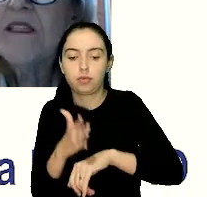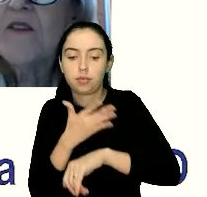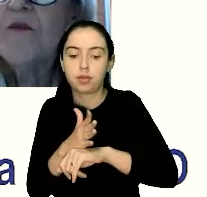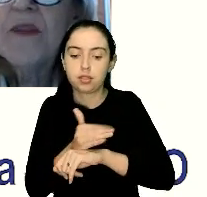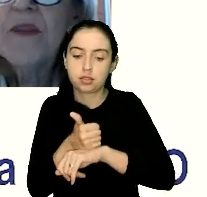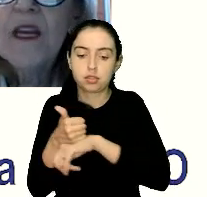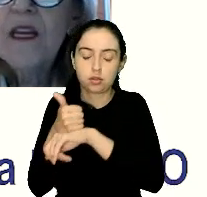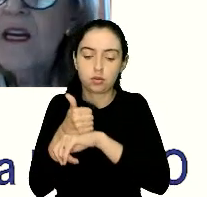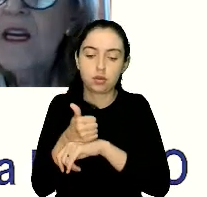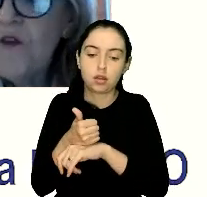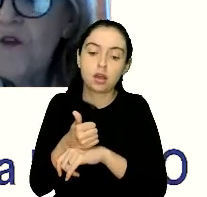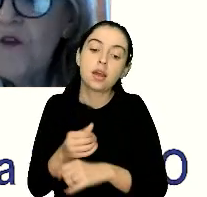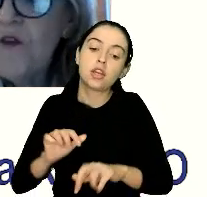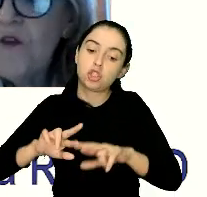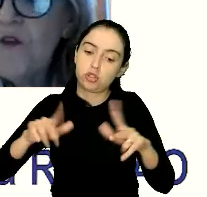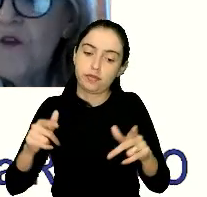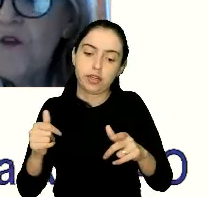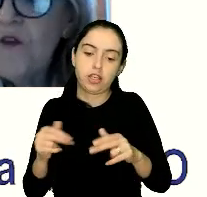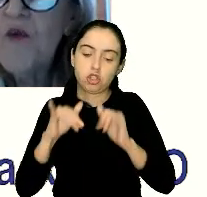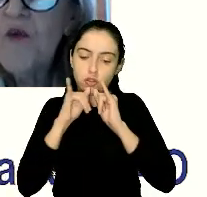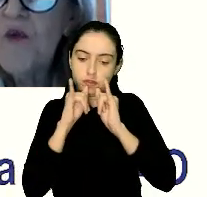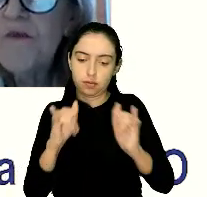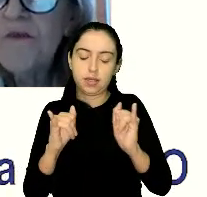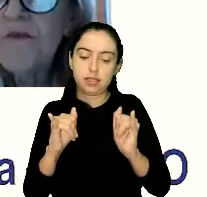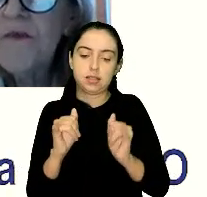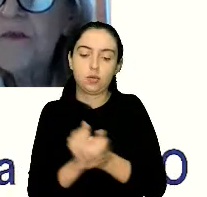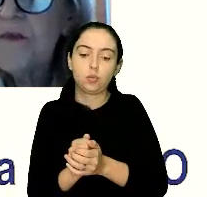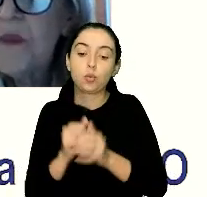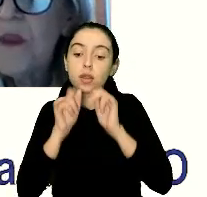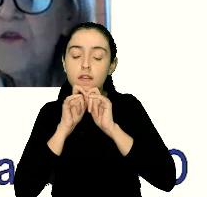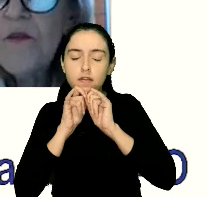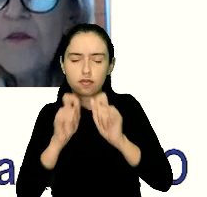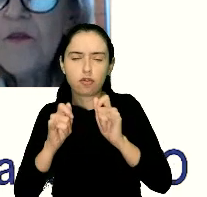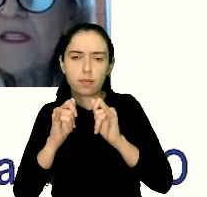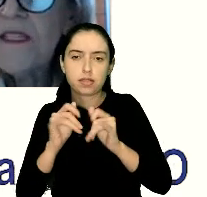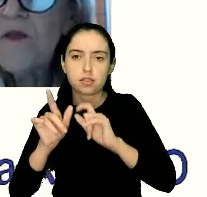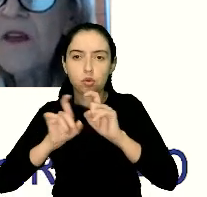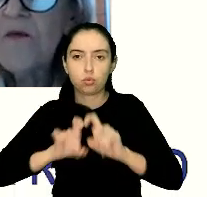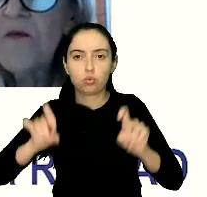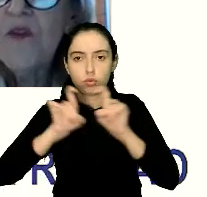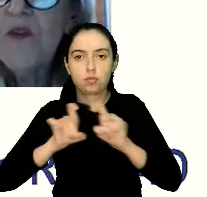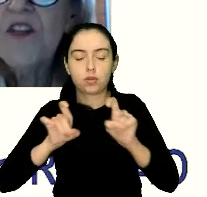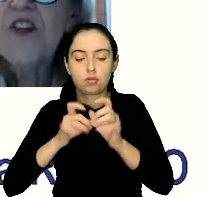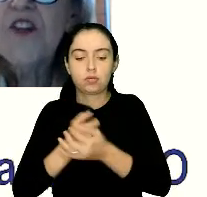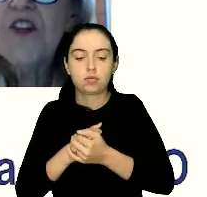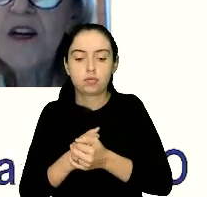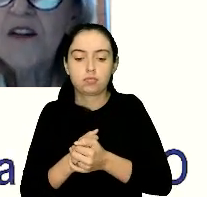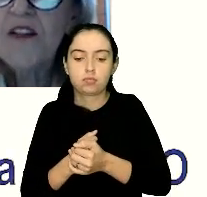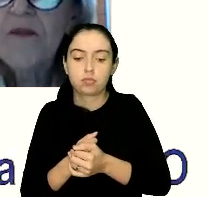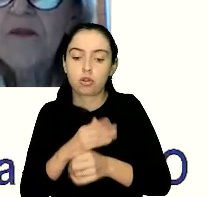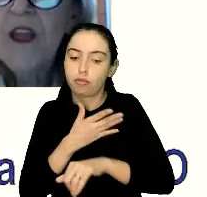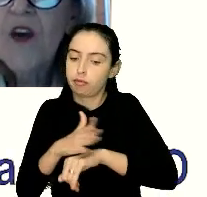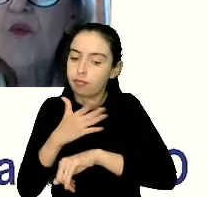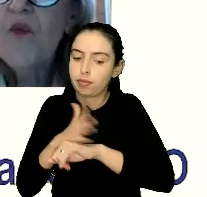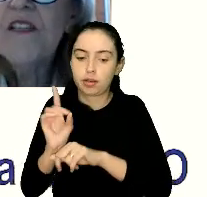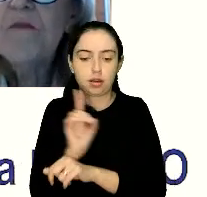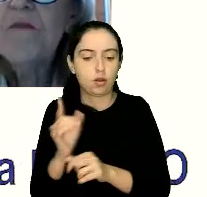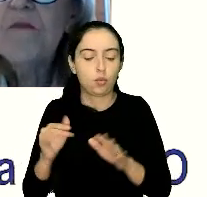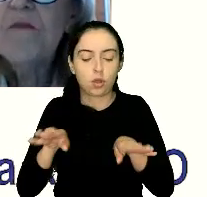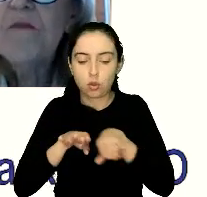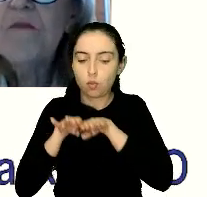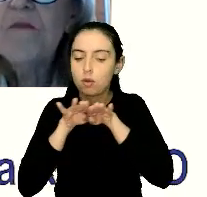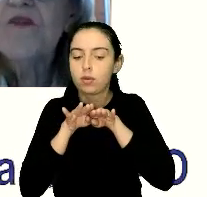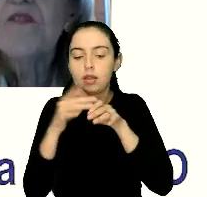de informação. Informação você consegue no Google. Formação, não existe igualdade.